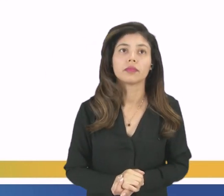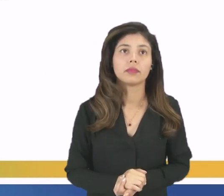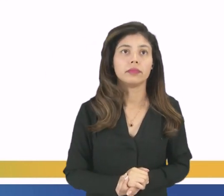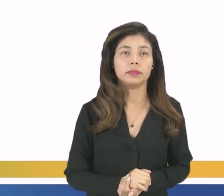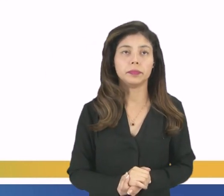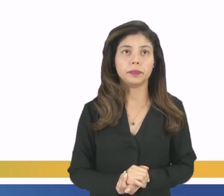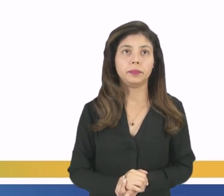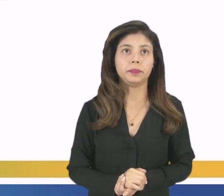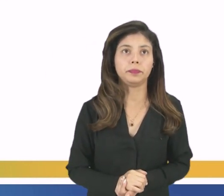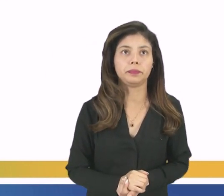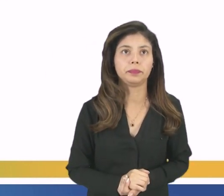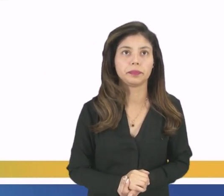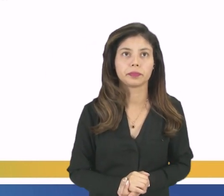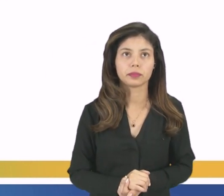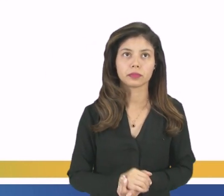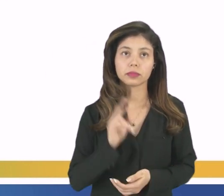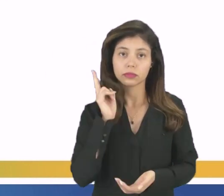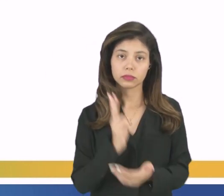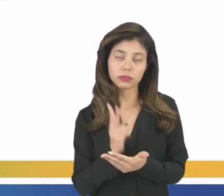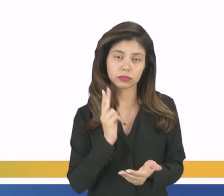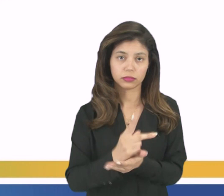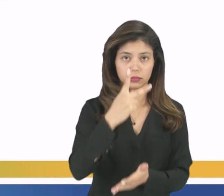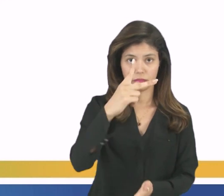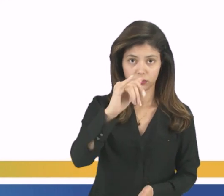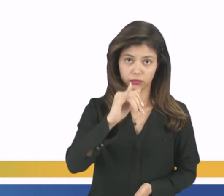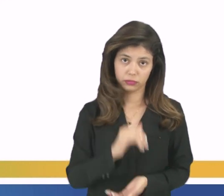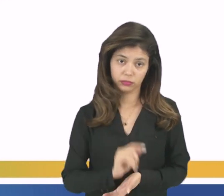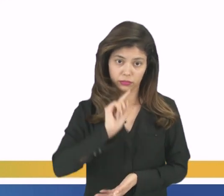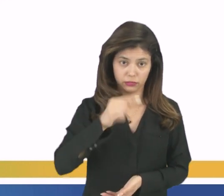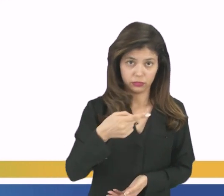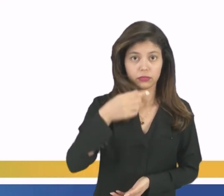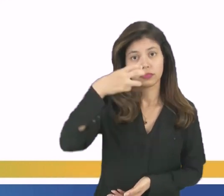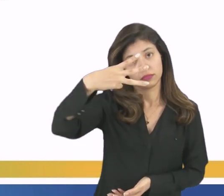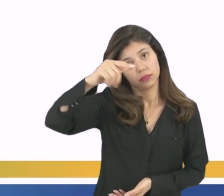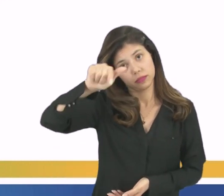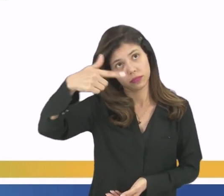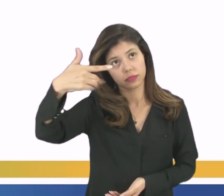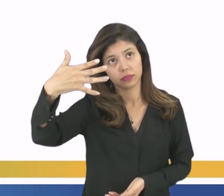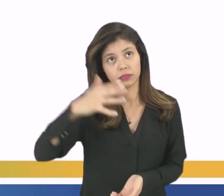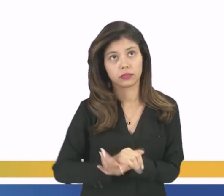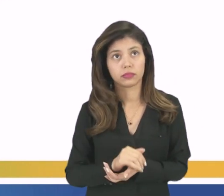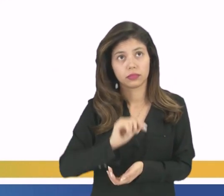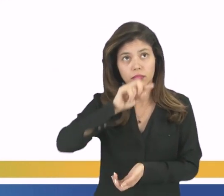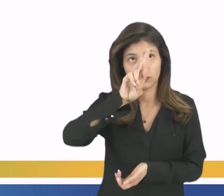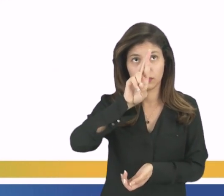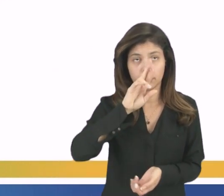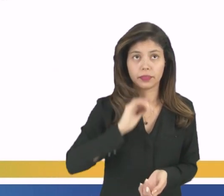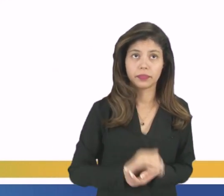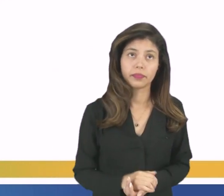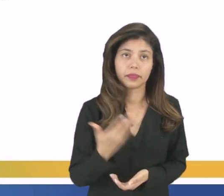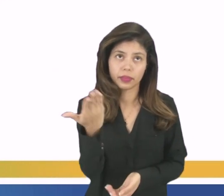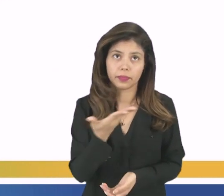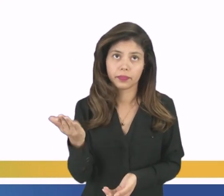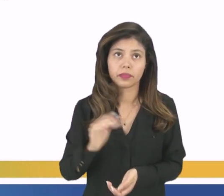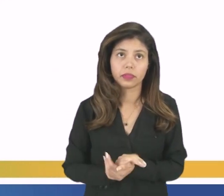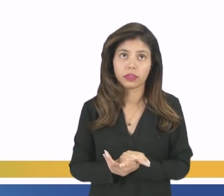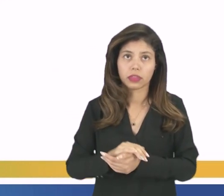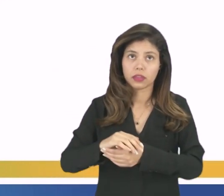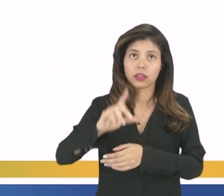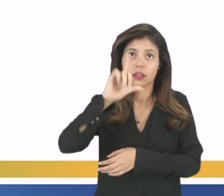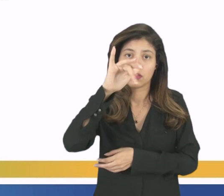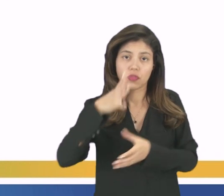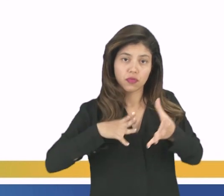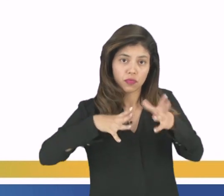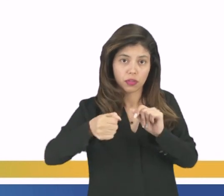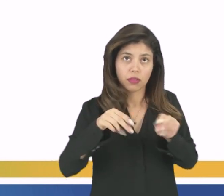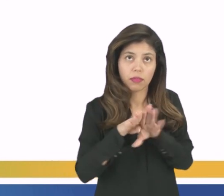ao quadrado. Lembrando que esse π vale 3,14, e o raio é o raio da base. A área lateral ela é formada